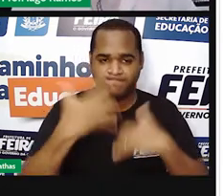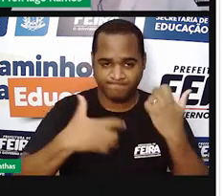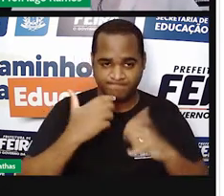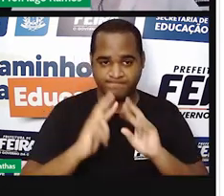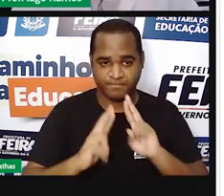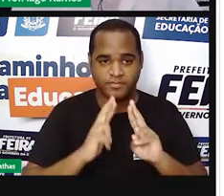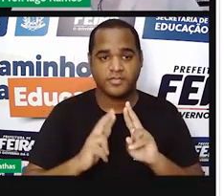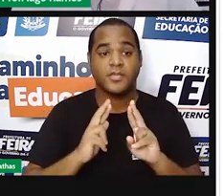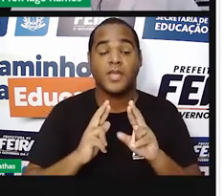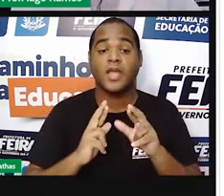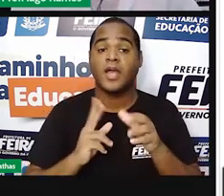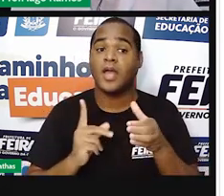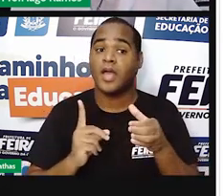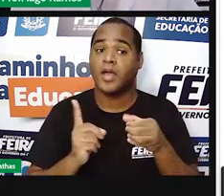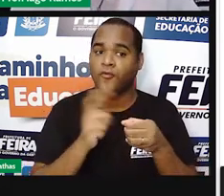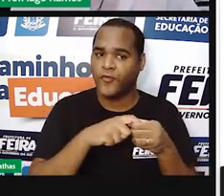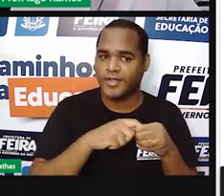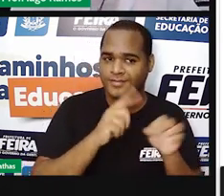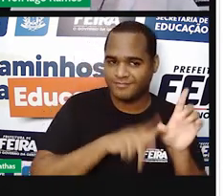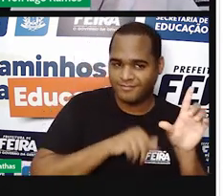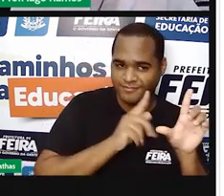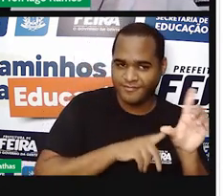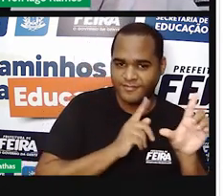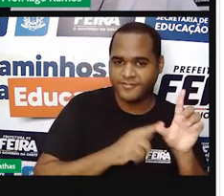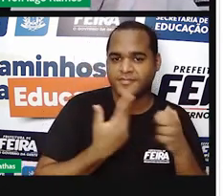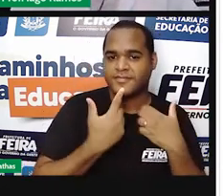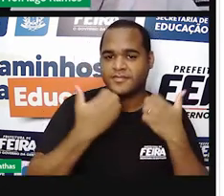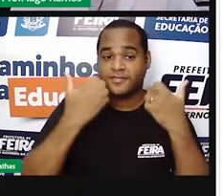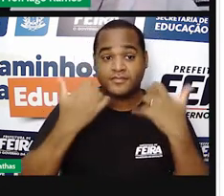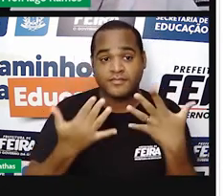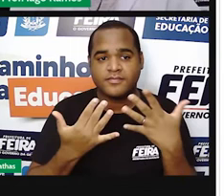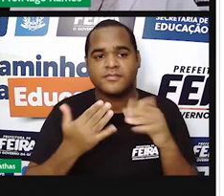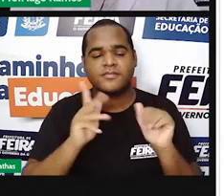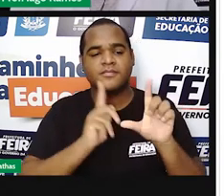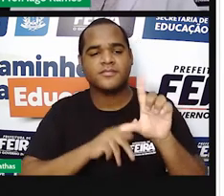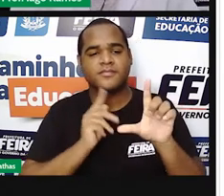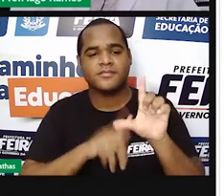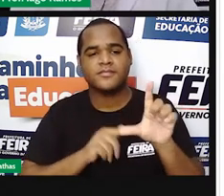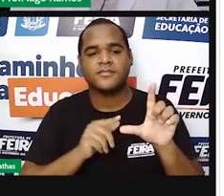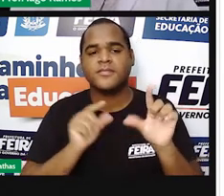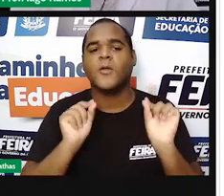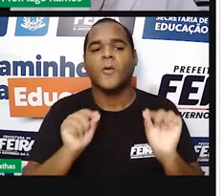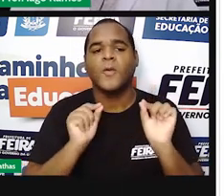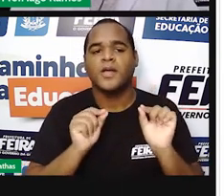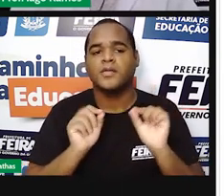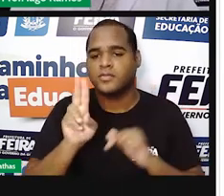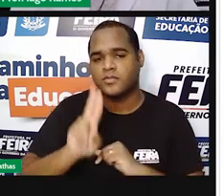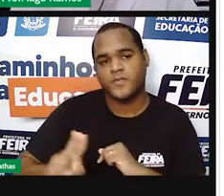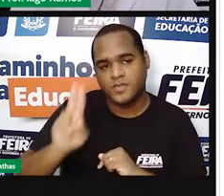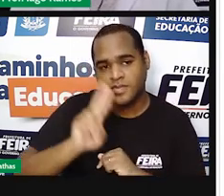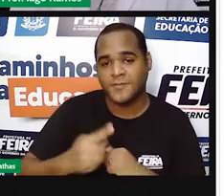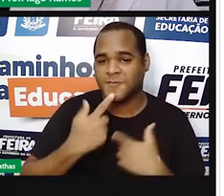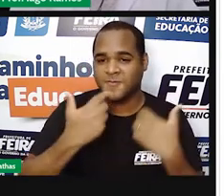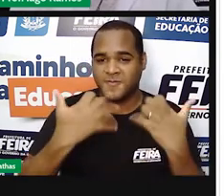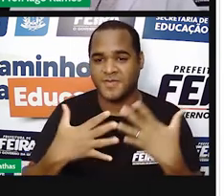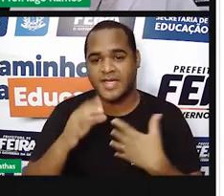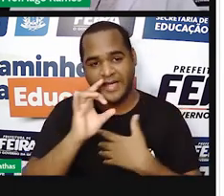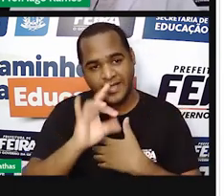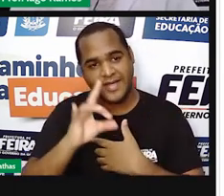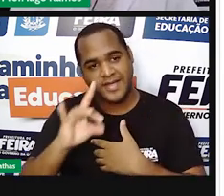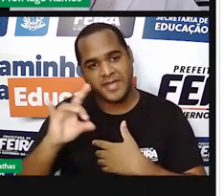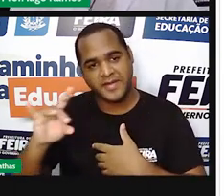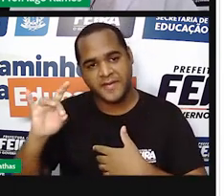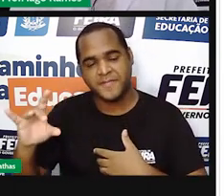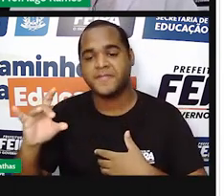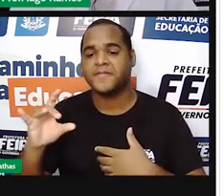beleza Voltamos para letra essa letra aqui pode ser a mesma letra que foi usada aqui aqui